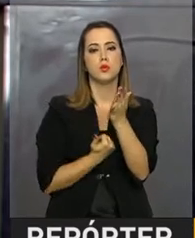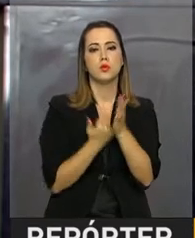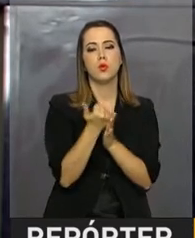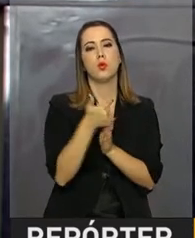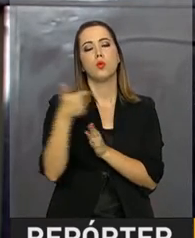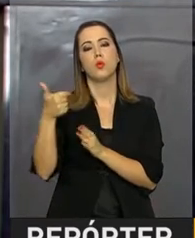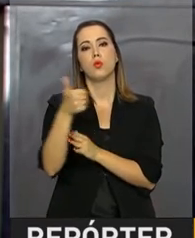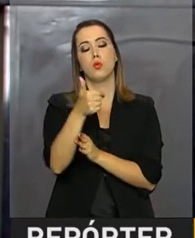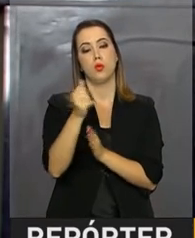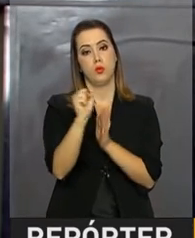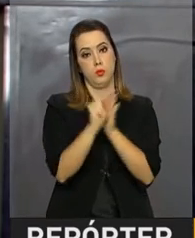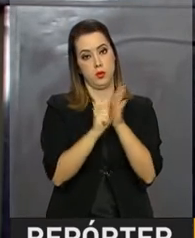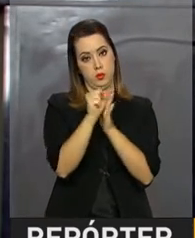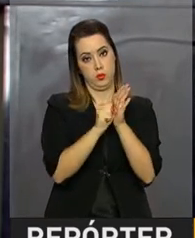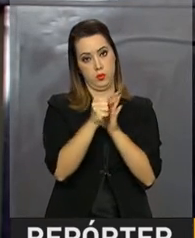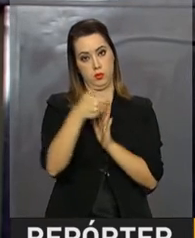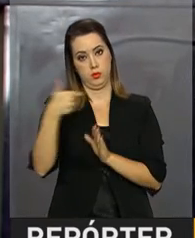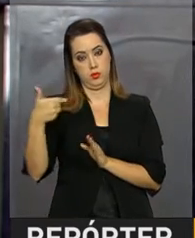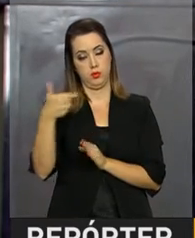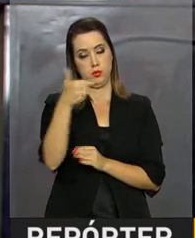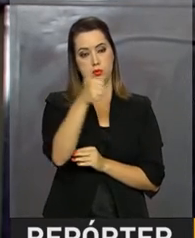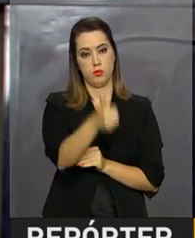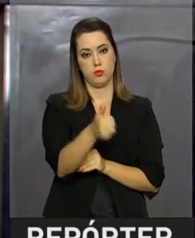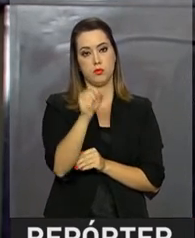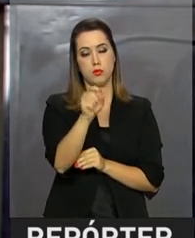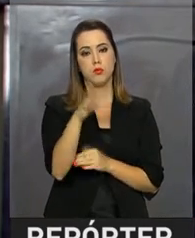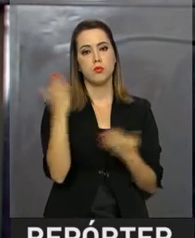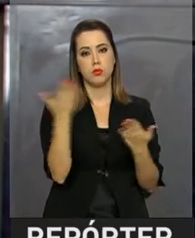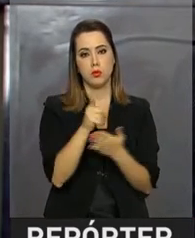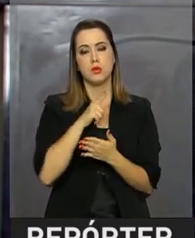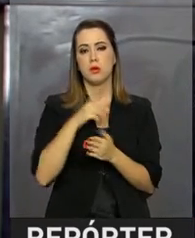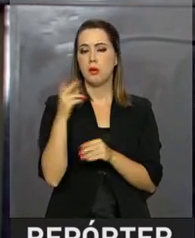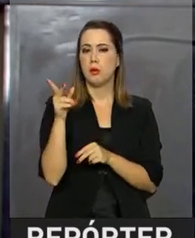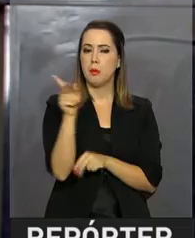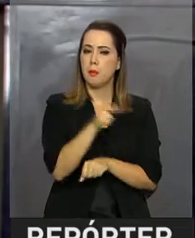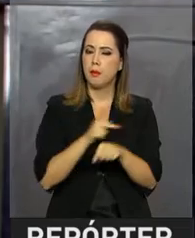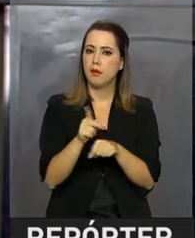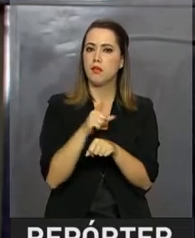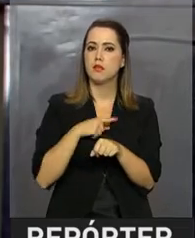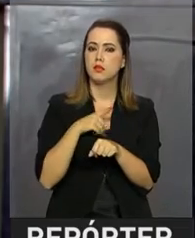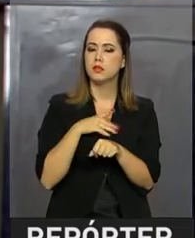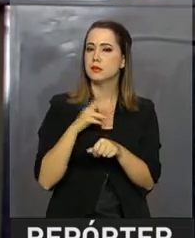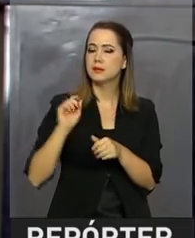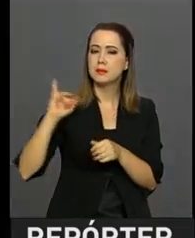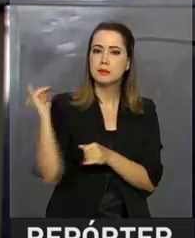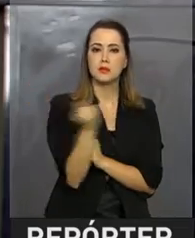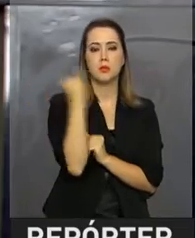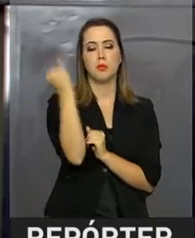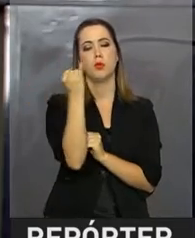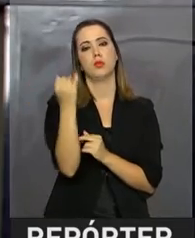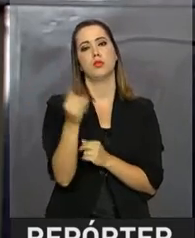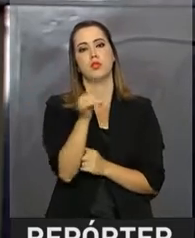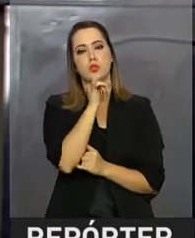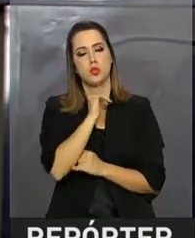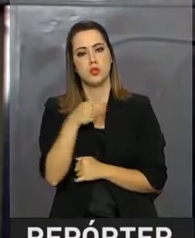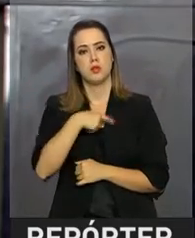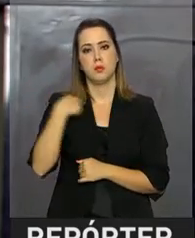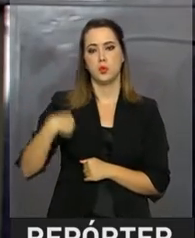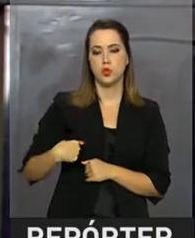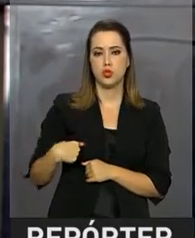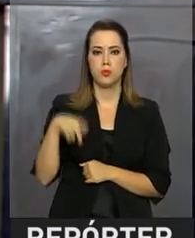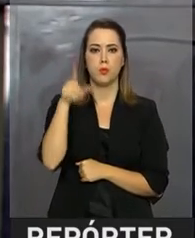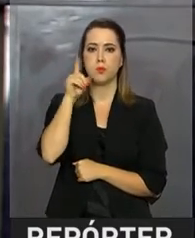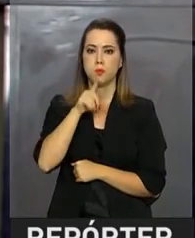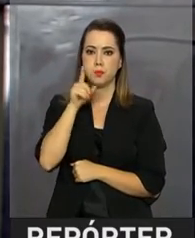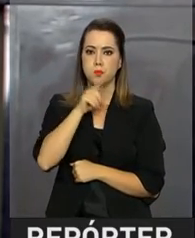século XXI. E alguns países exercem um papel-chave, né? Como a China, os Estados Unidos,